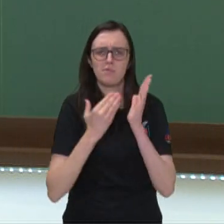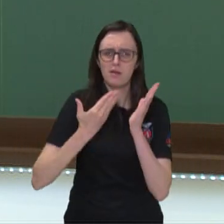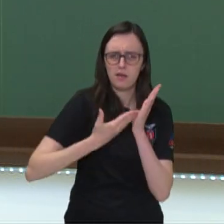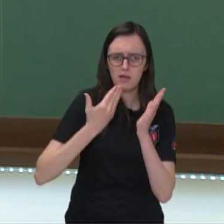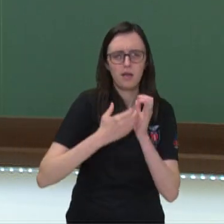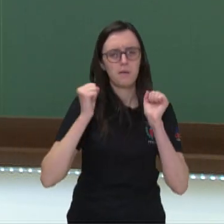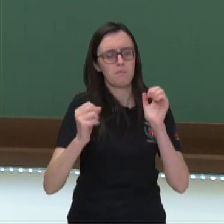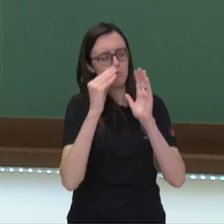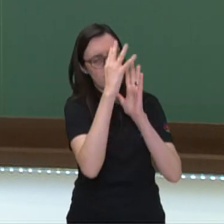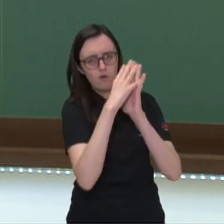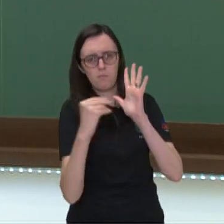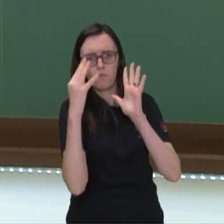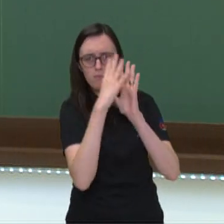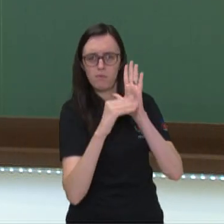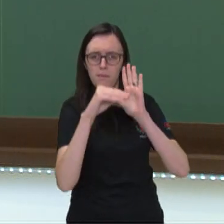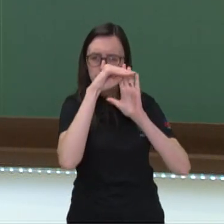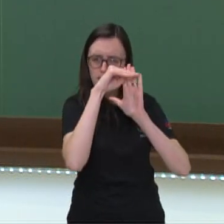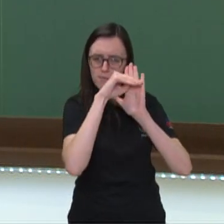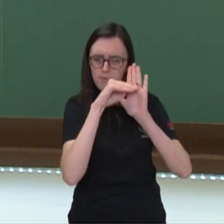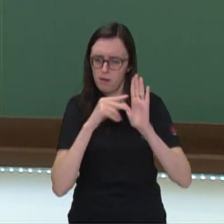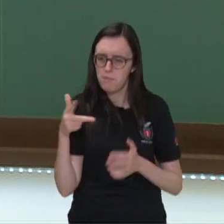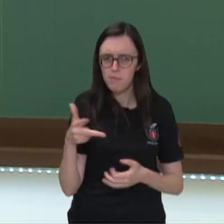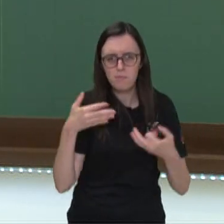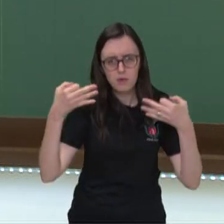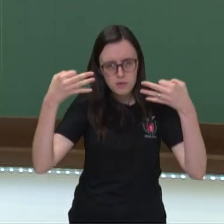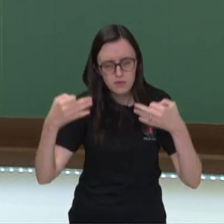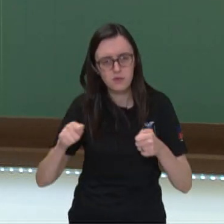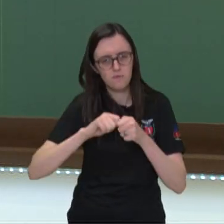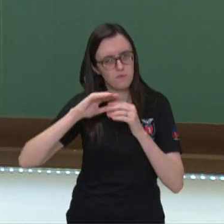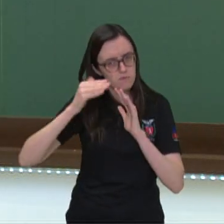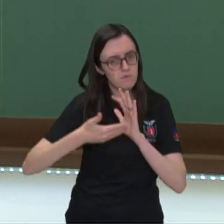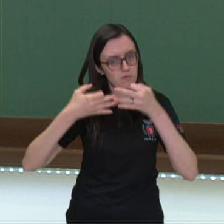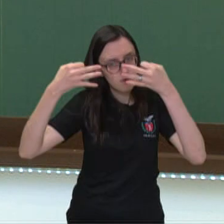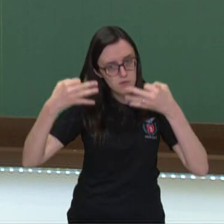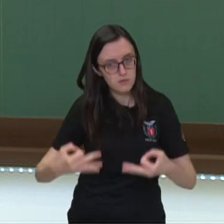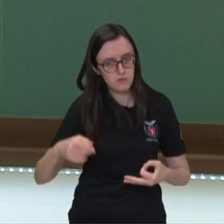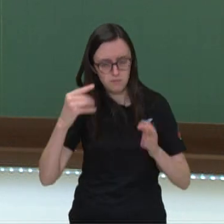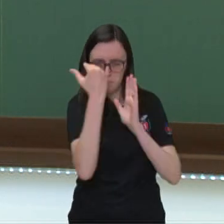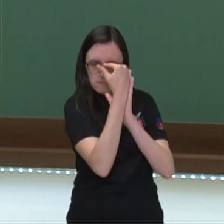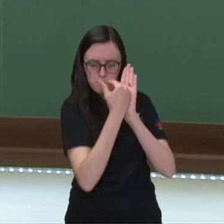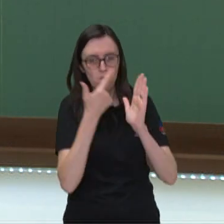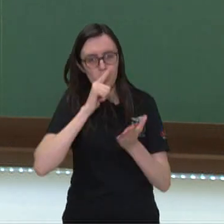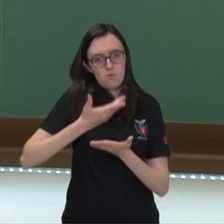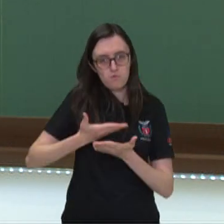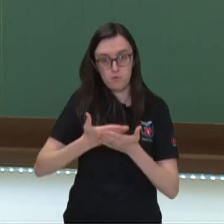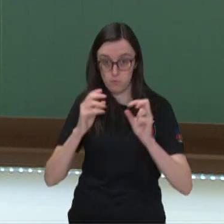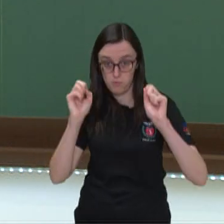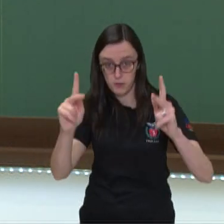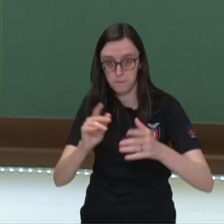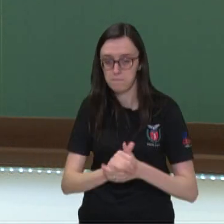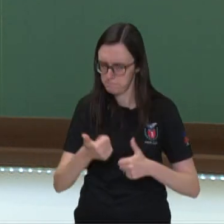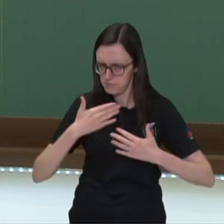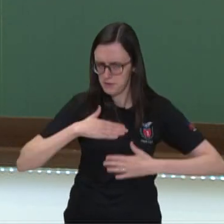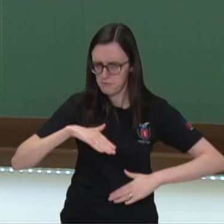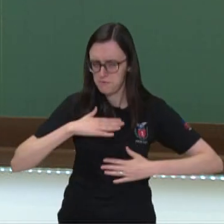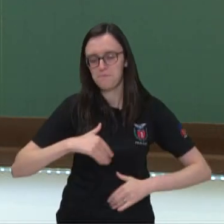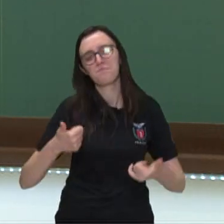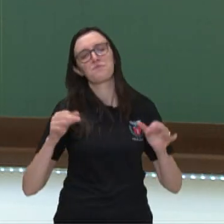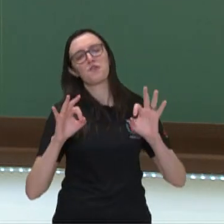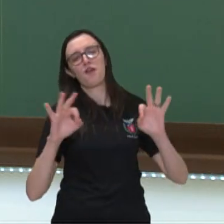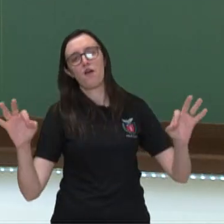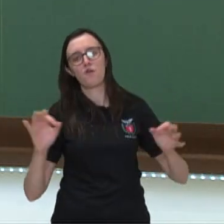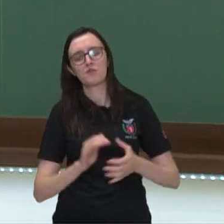caderno, copia todos os pronomes separadinhos, faz bem certinho aí o seu esqueminha para estudar, ok? Tranquilo?